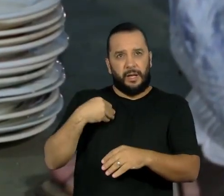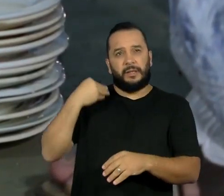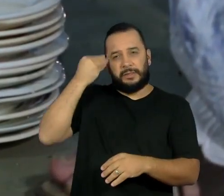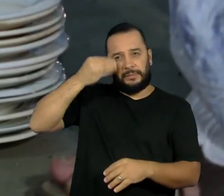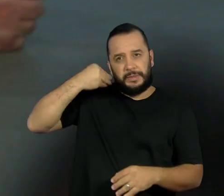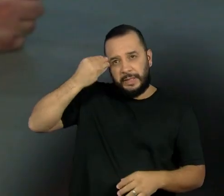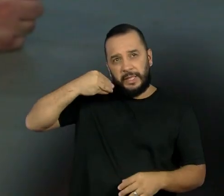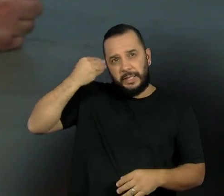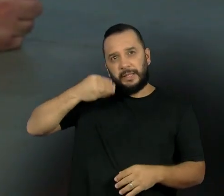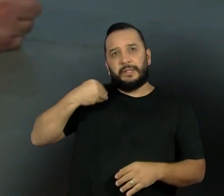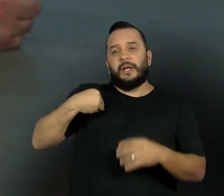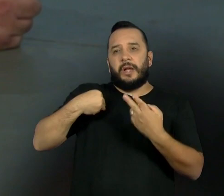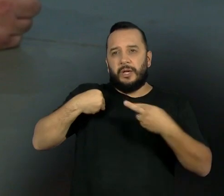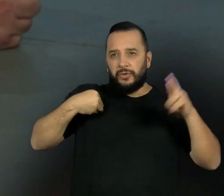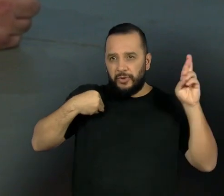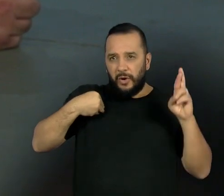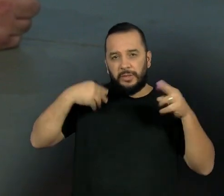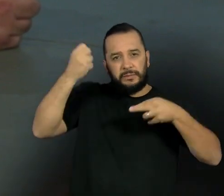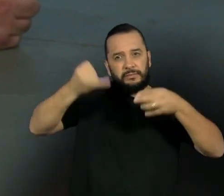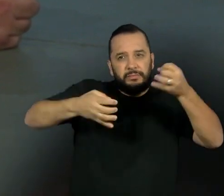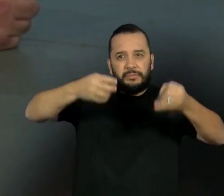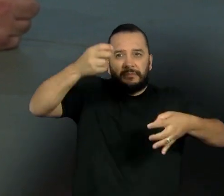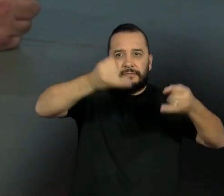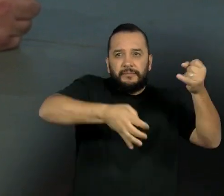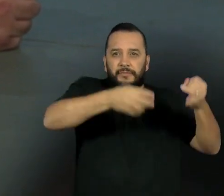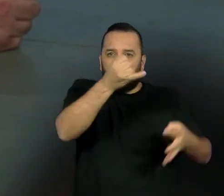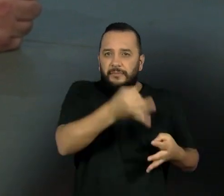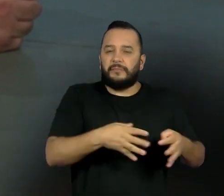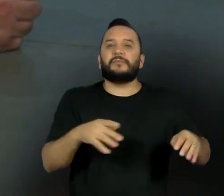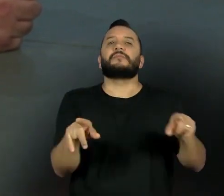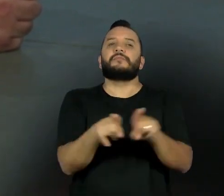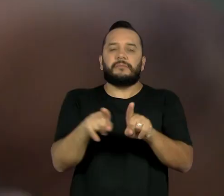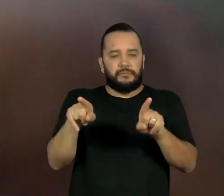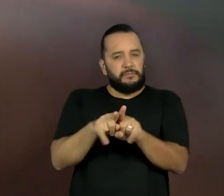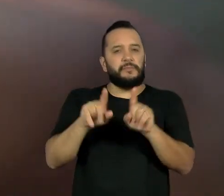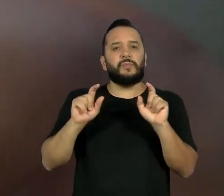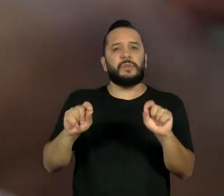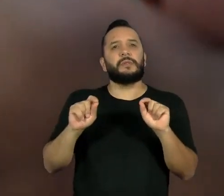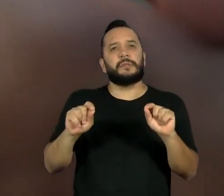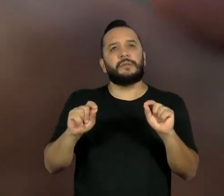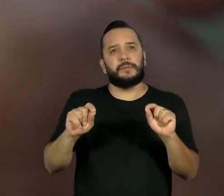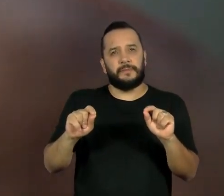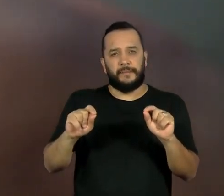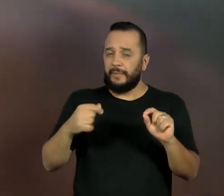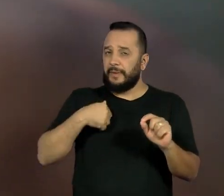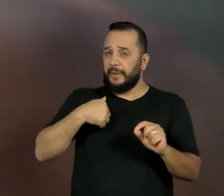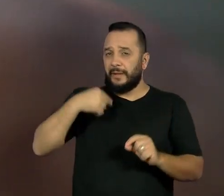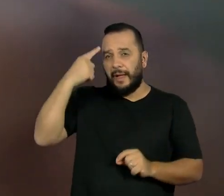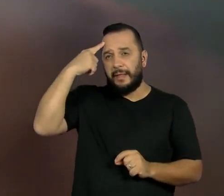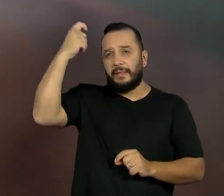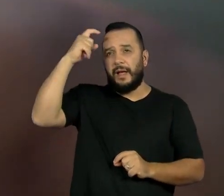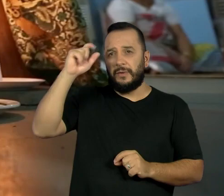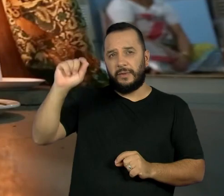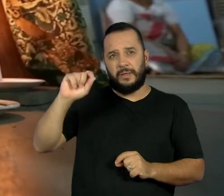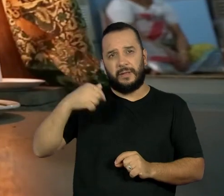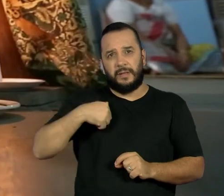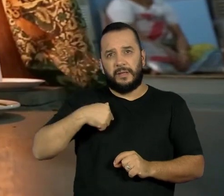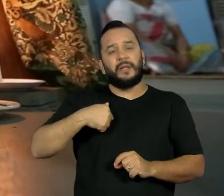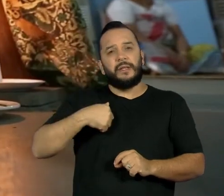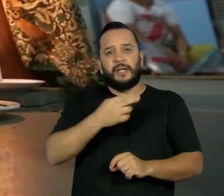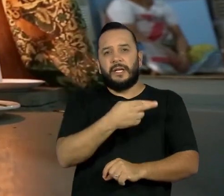vivência religiosa em relação ao sagrado, mas também quebrar com essa ideia do